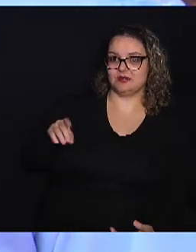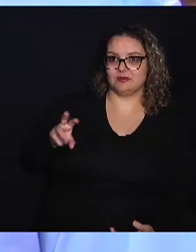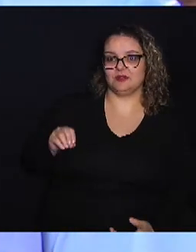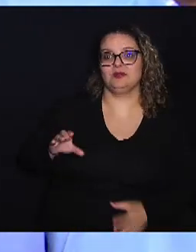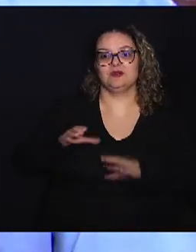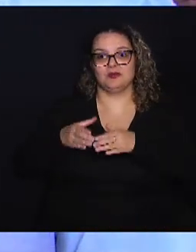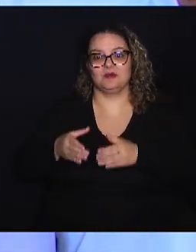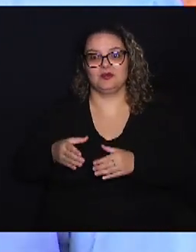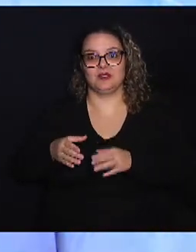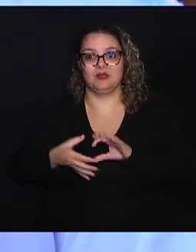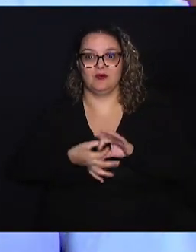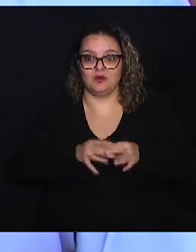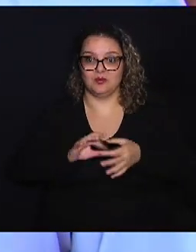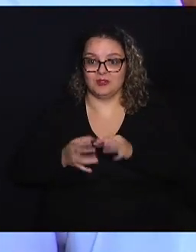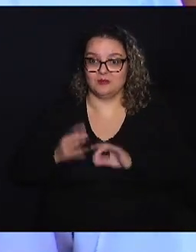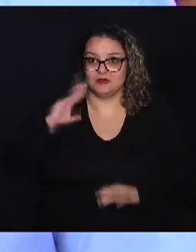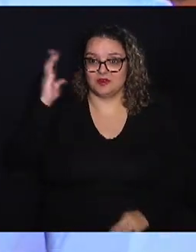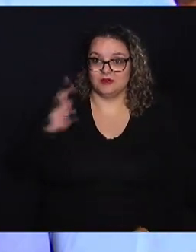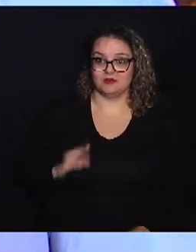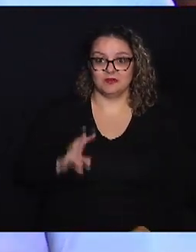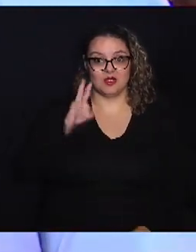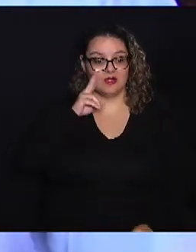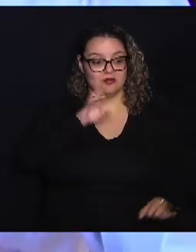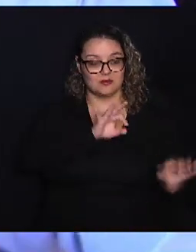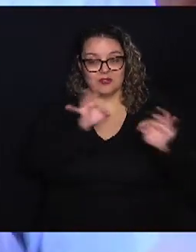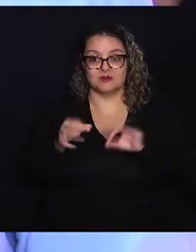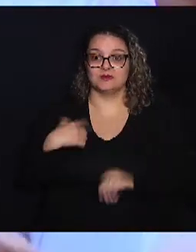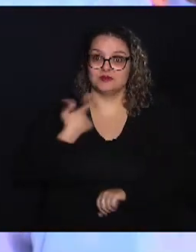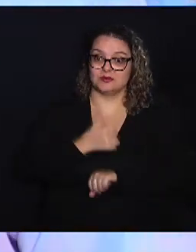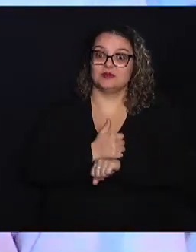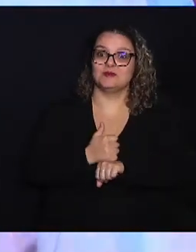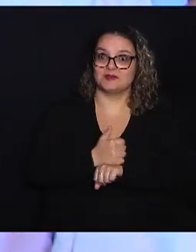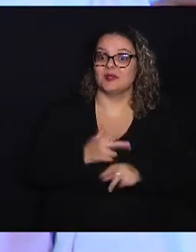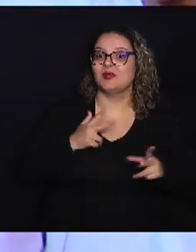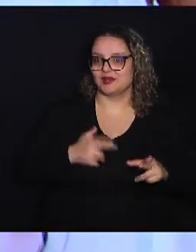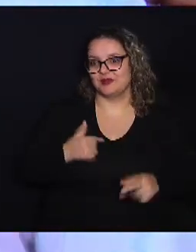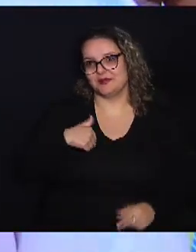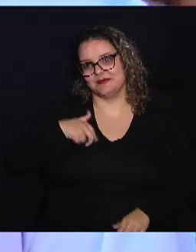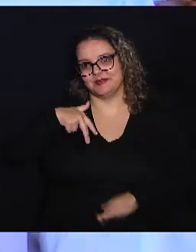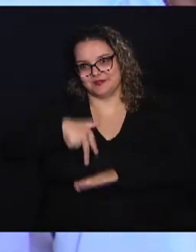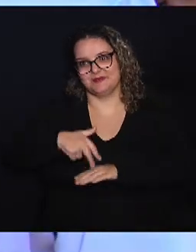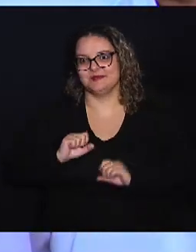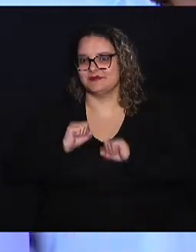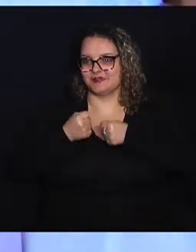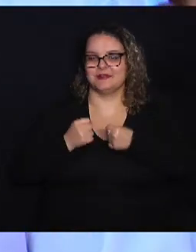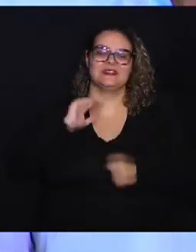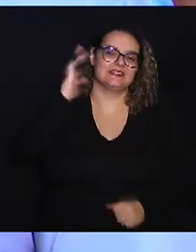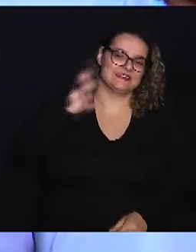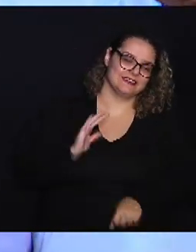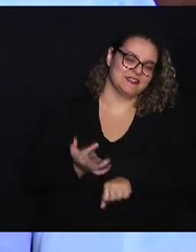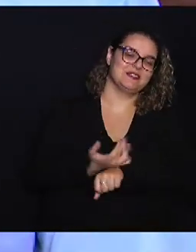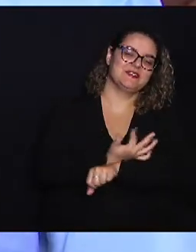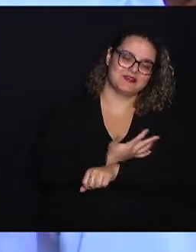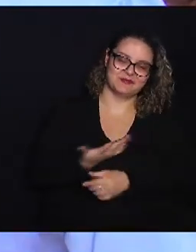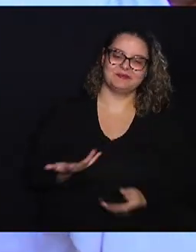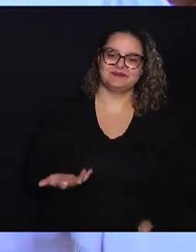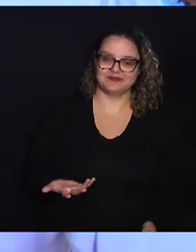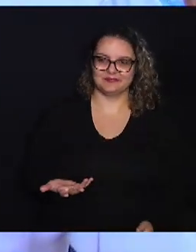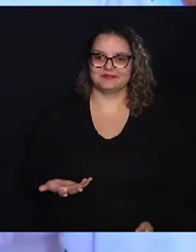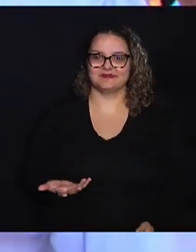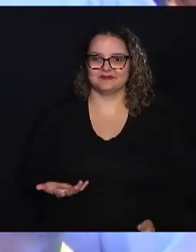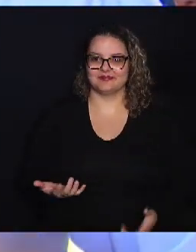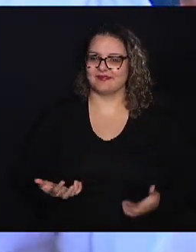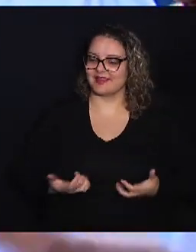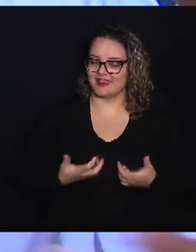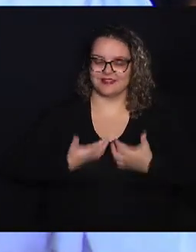acompanhando ali algumas disputas dos nossos atletas brasileiros. É como se eu estivesse lá também defendendo o Brasil, as emoções florescem